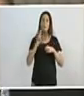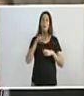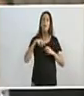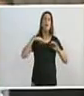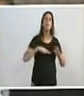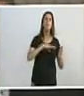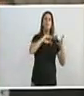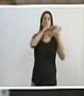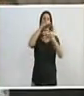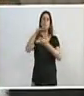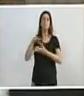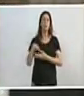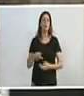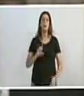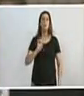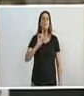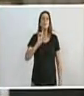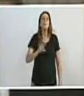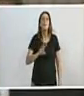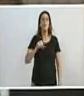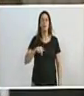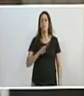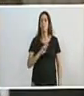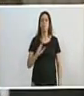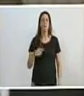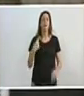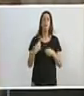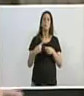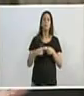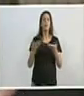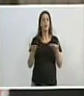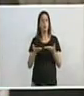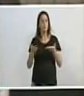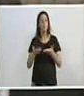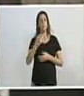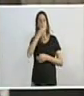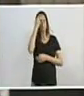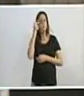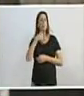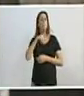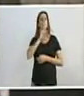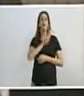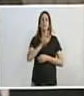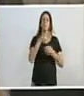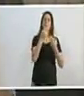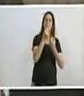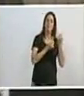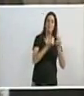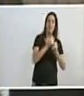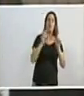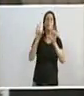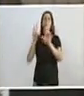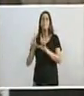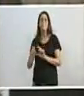crise mundial. Né? Hoje o cidadão está andando mais de carro, transporte alternativo. Aqui mesmo na